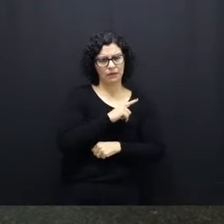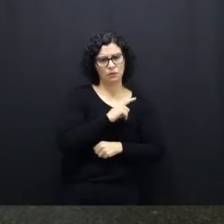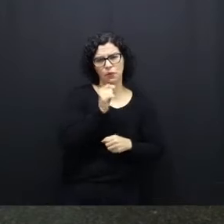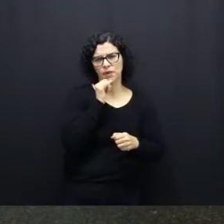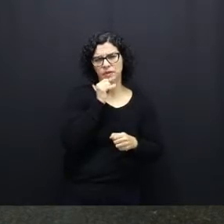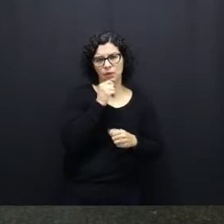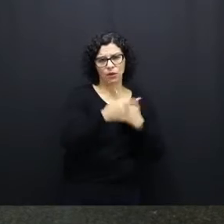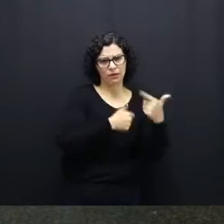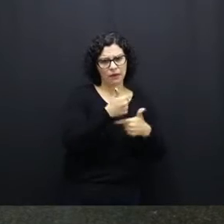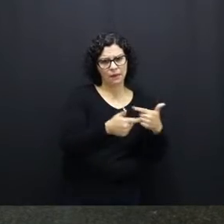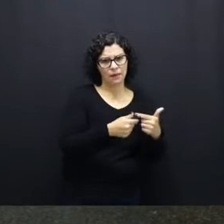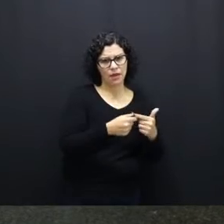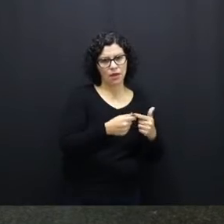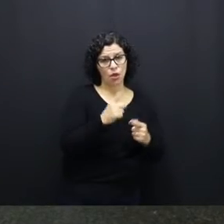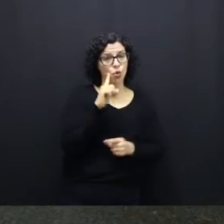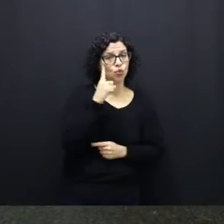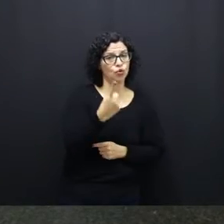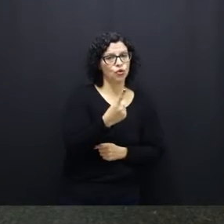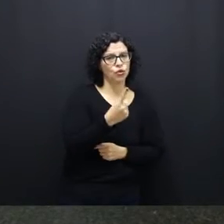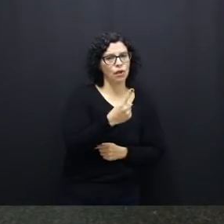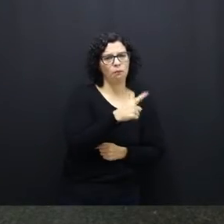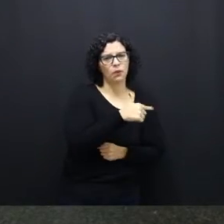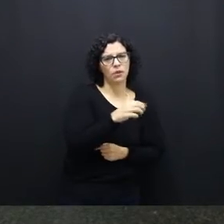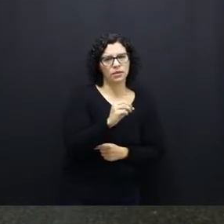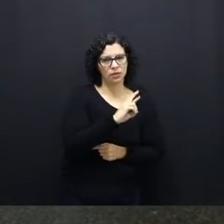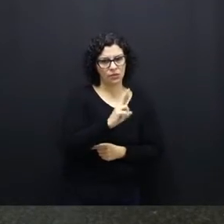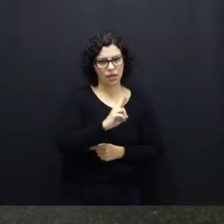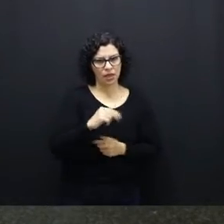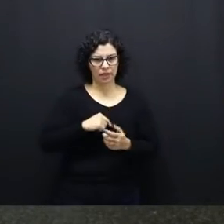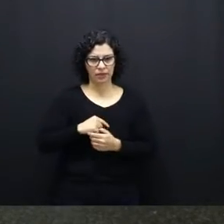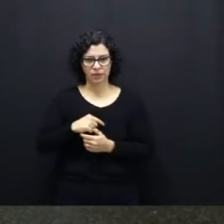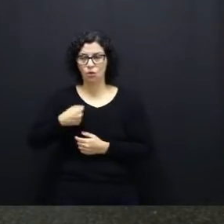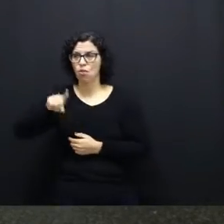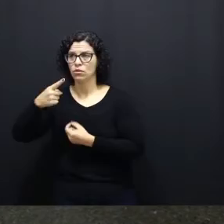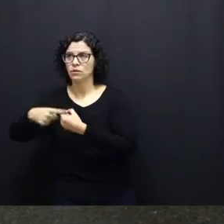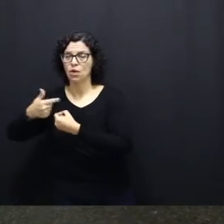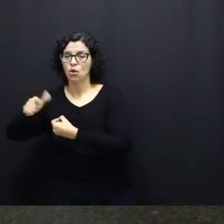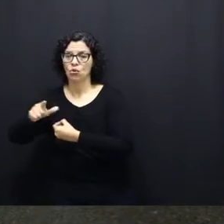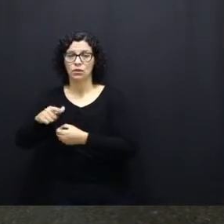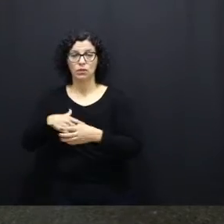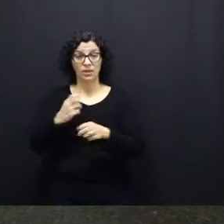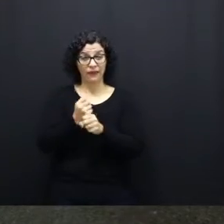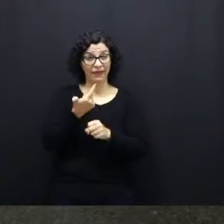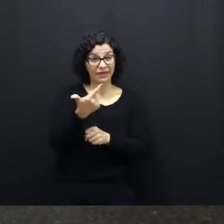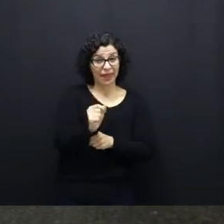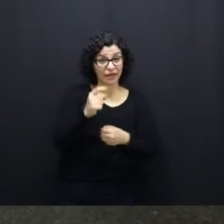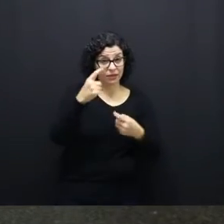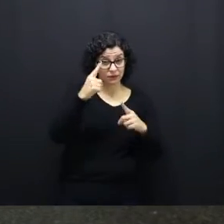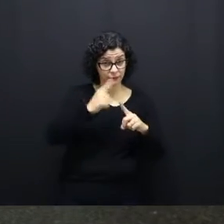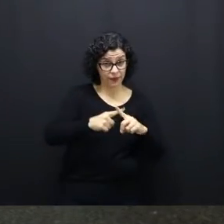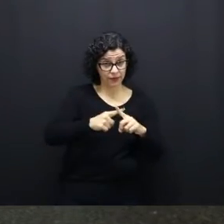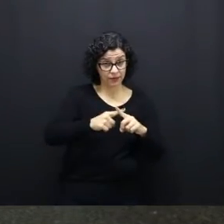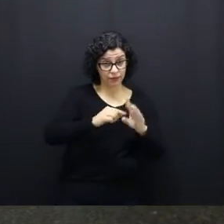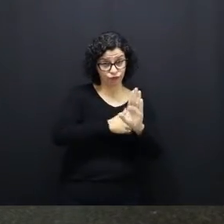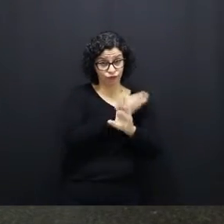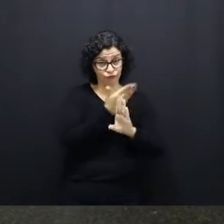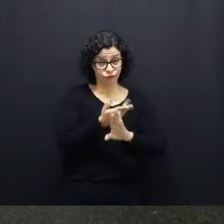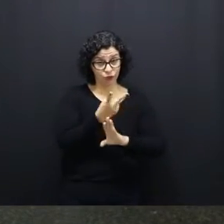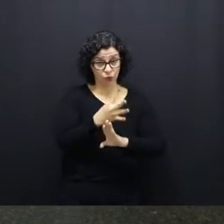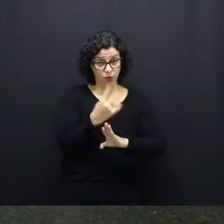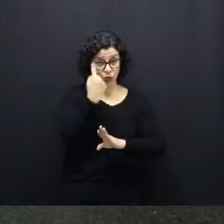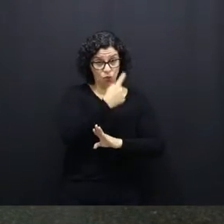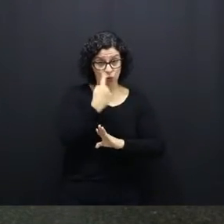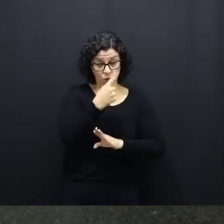reais por plantão se ele fizer dez plantões um mês ele já tira 17 mil reais 18 horas Ah e não